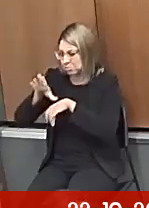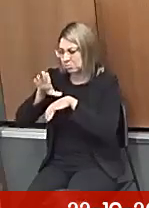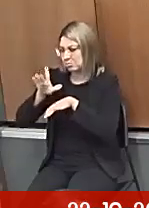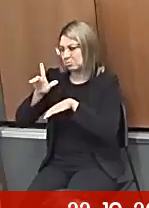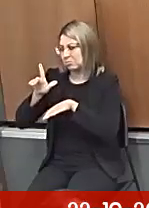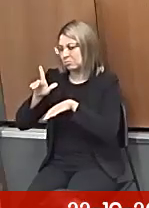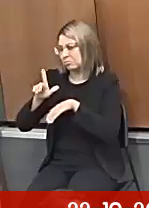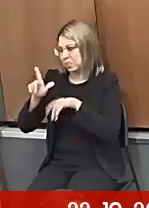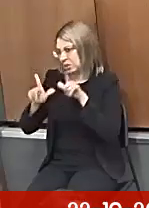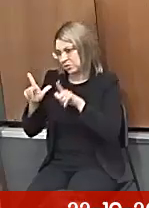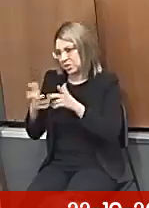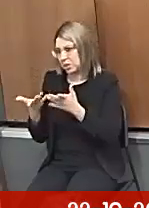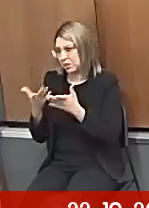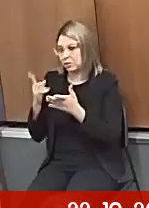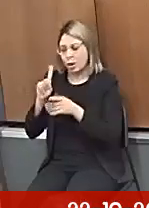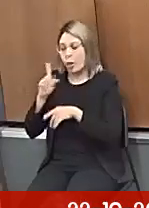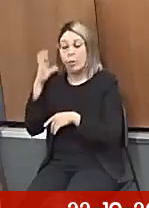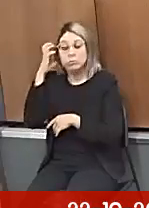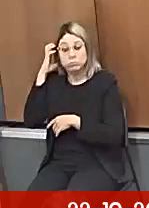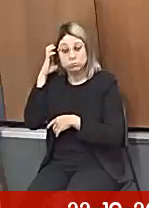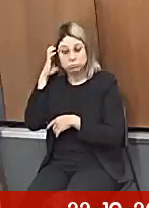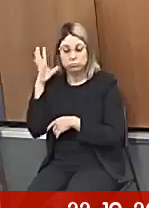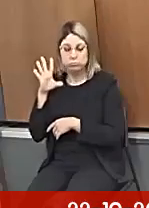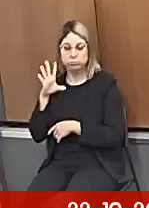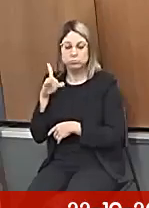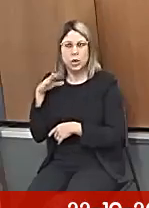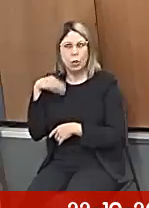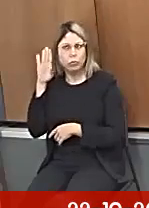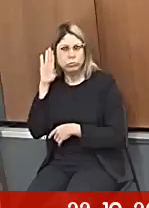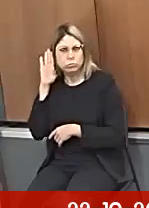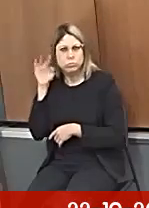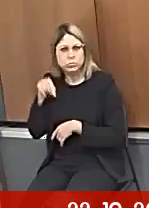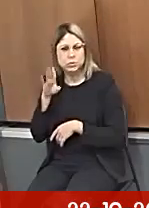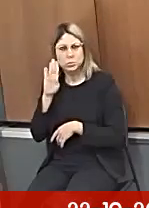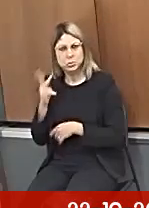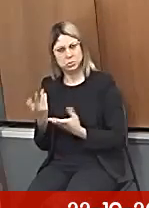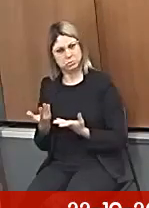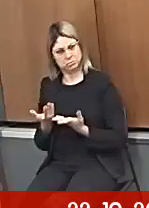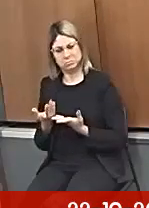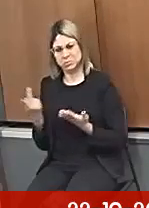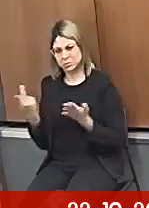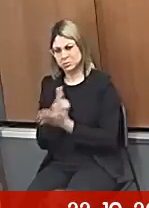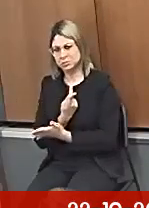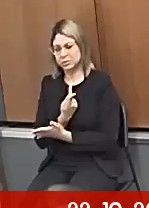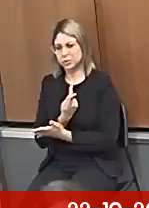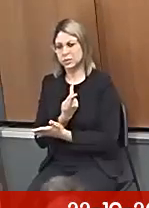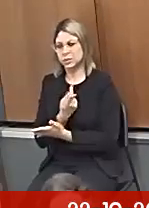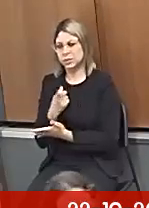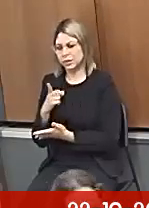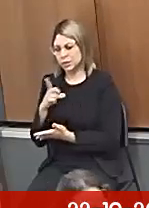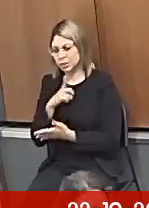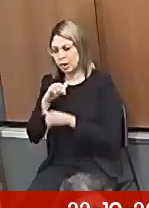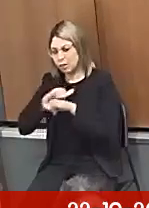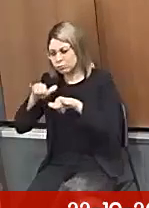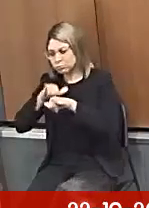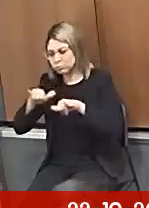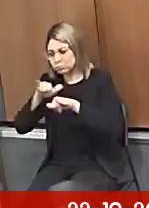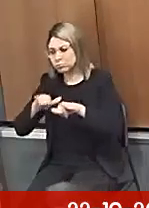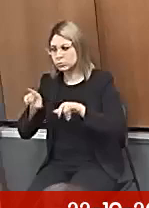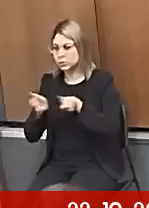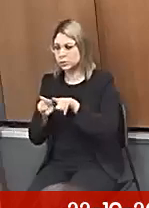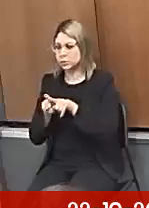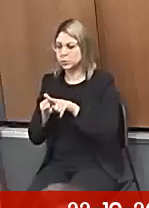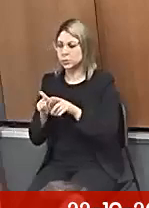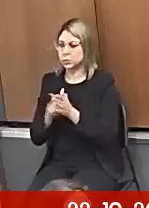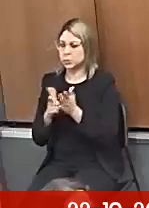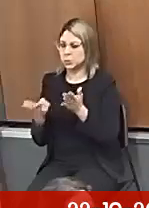dia, numa rádio de grande veiculação de Belo Horizonte, naquele dia tinha saído algumas matérias também, num jornal